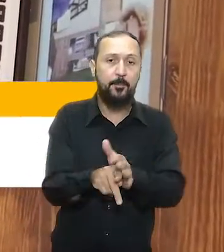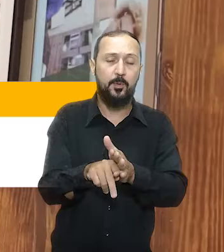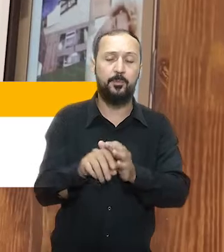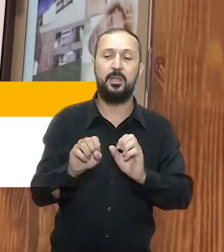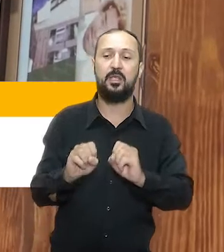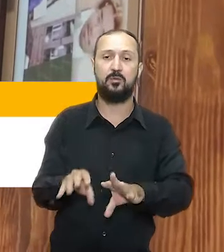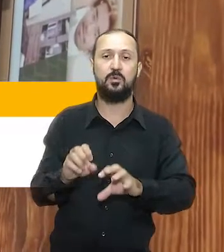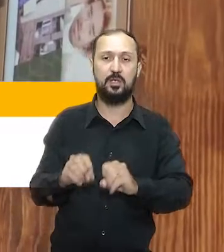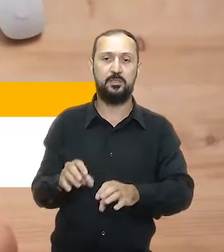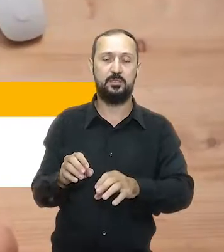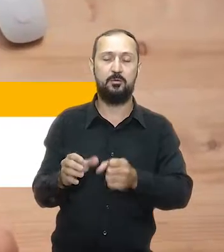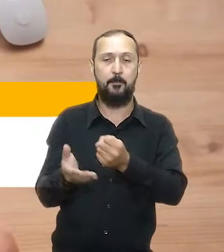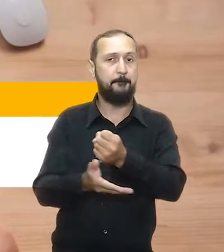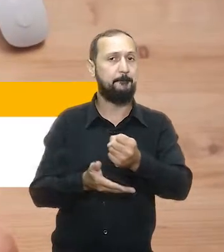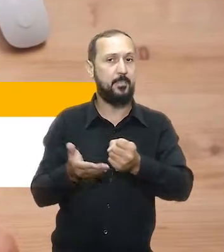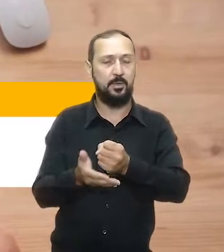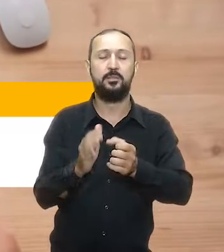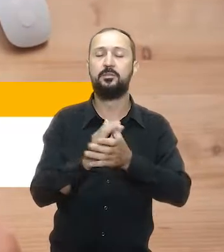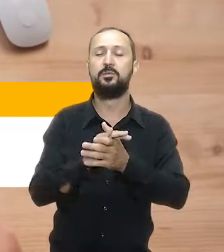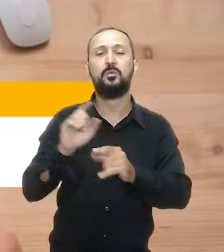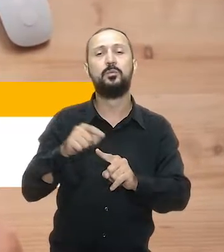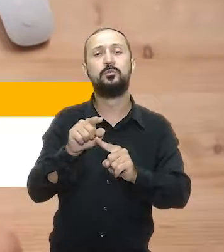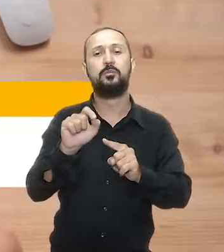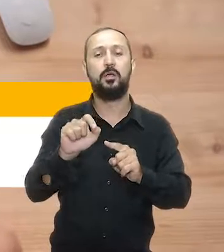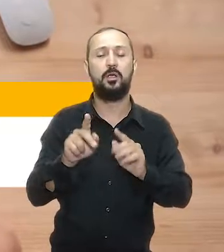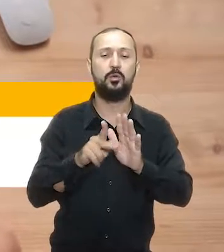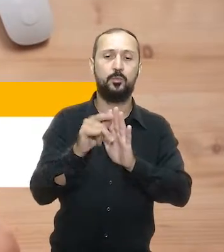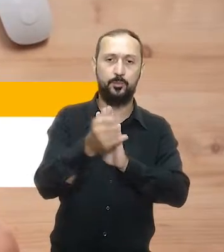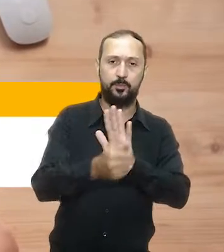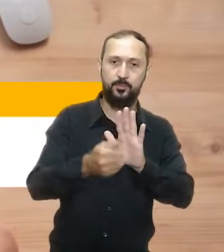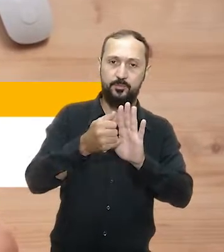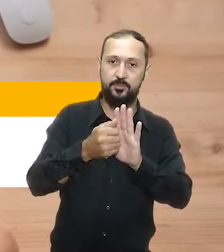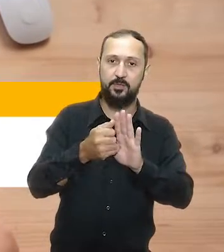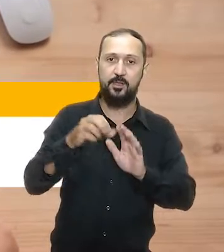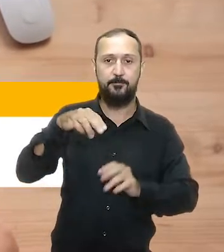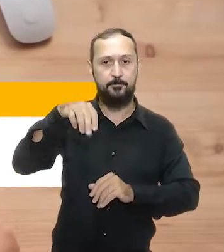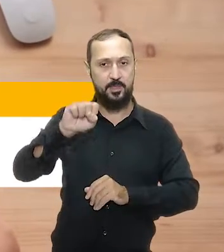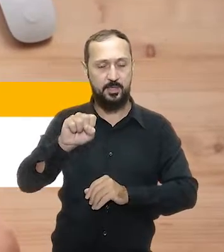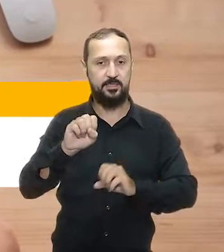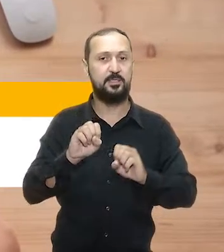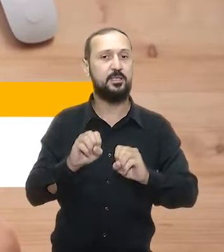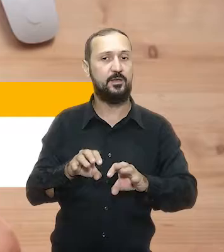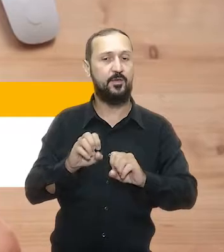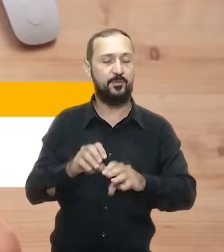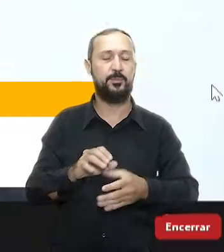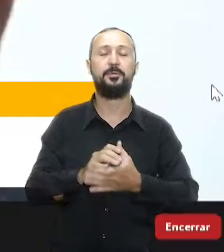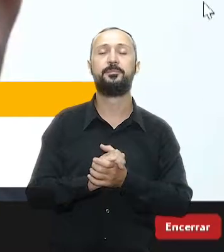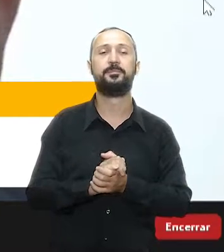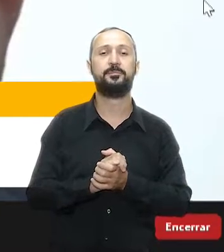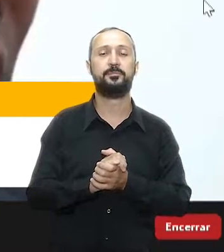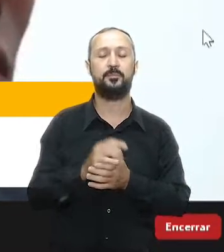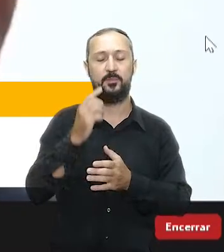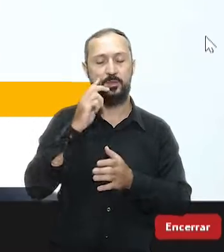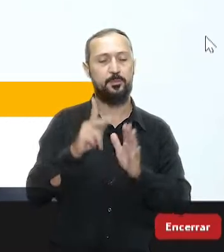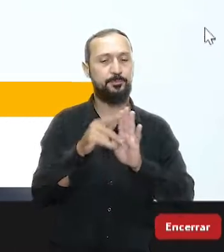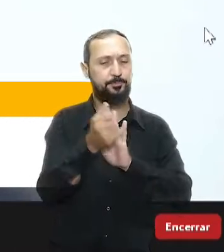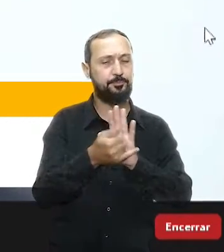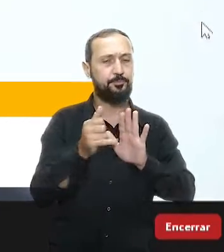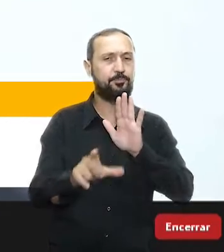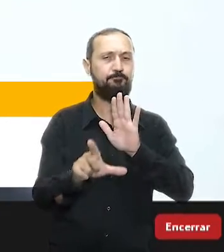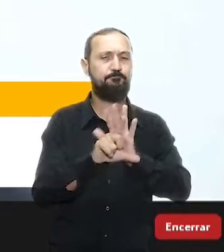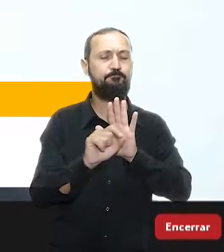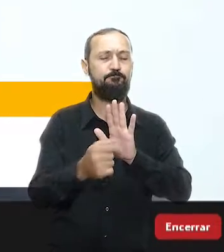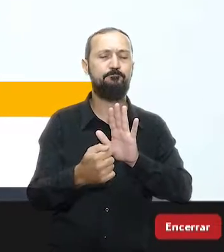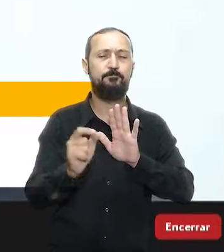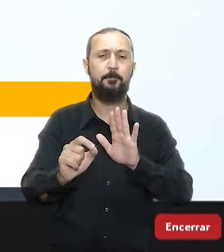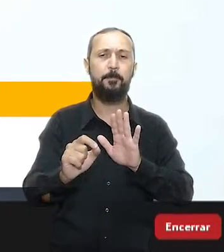à educação básica. A iniciativa faz parte do programa MS Alfabetiza. O presente projeto de lei tem